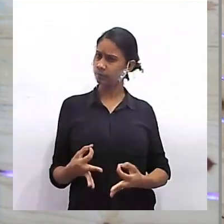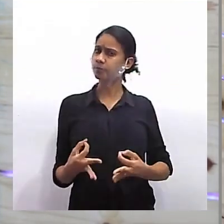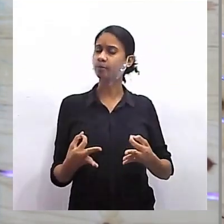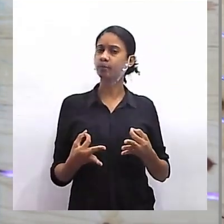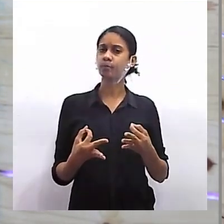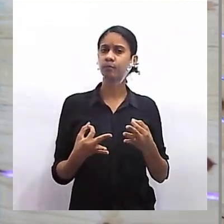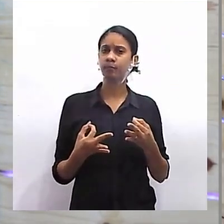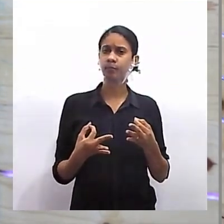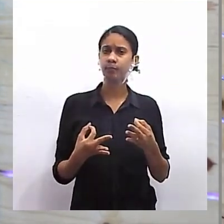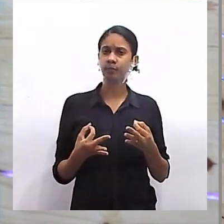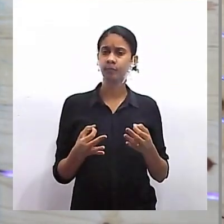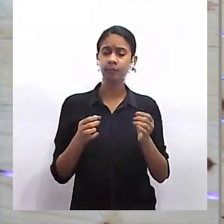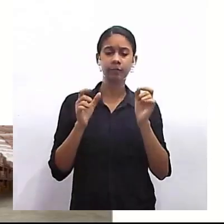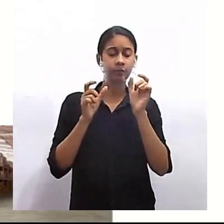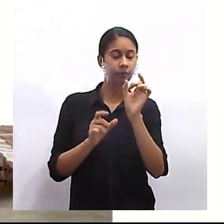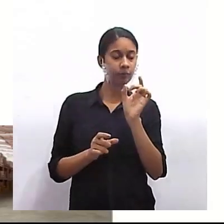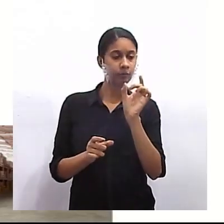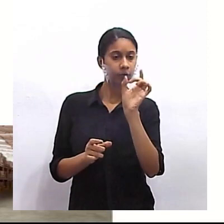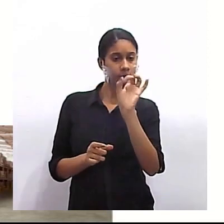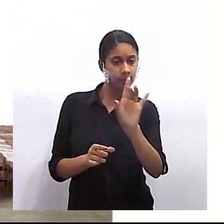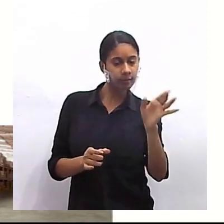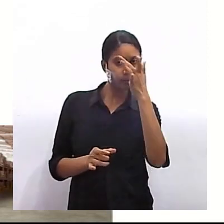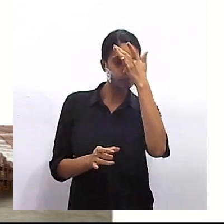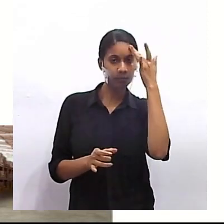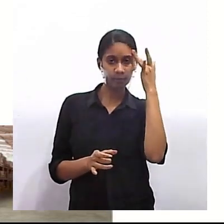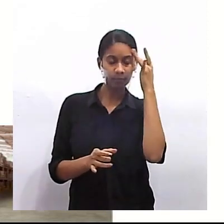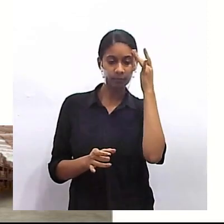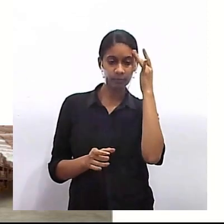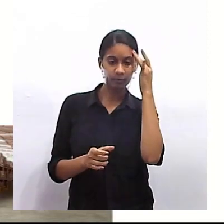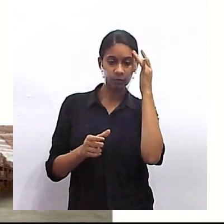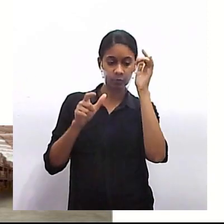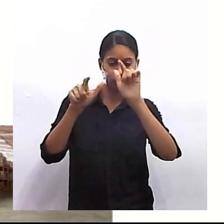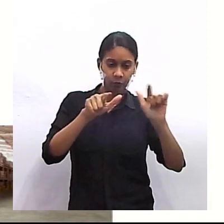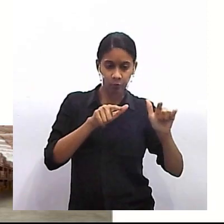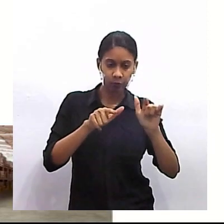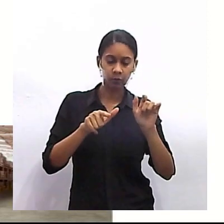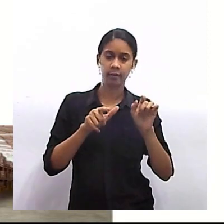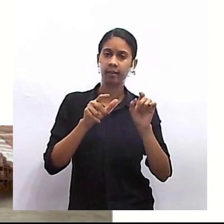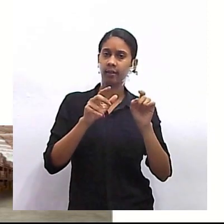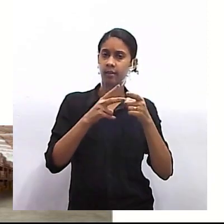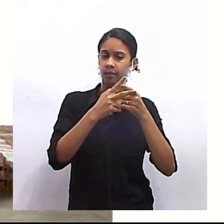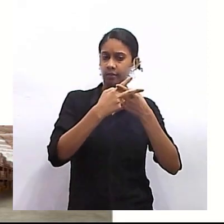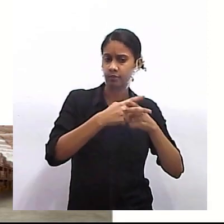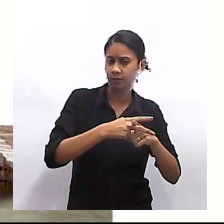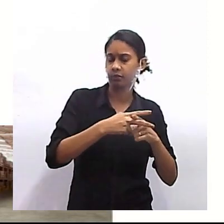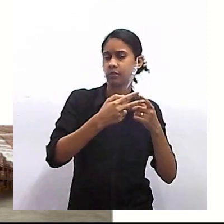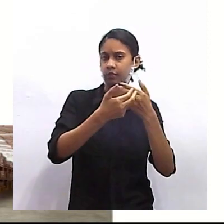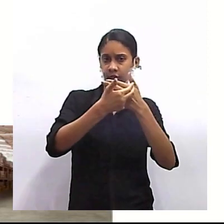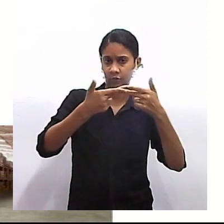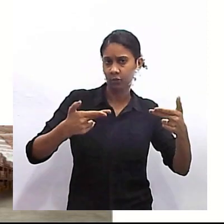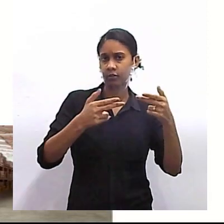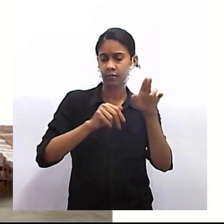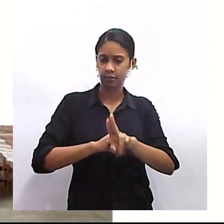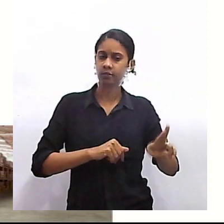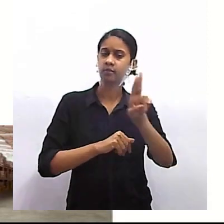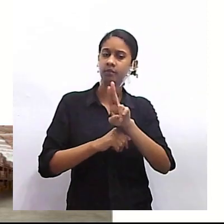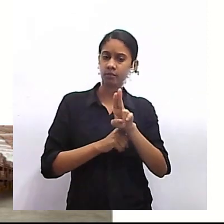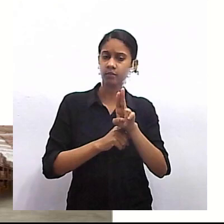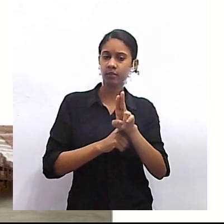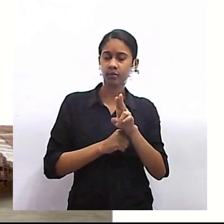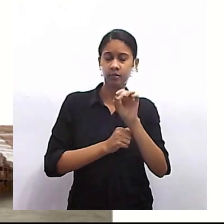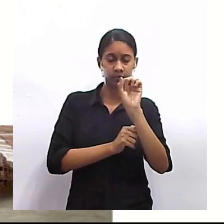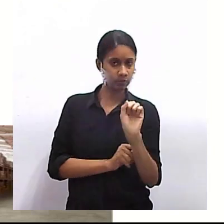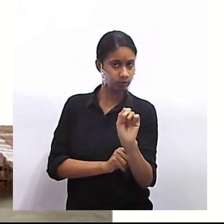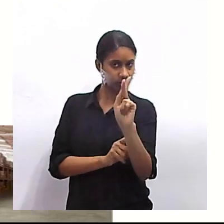máquina que está sendo movimentada, utilizada, está saturada, está sendo utilizada. Por quê? O meu CD,